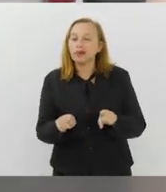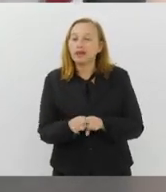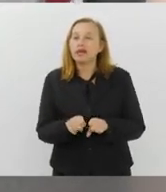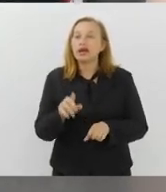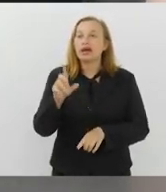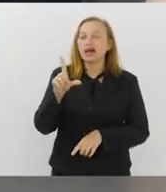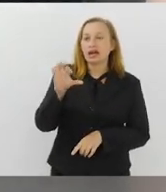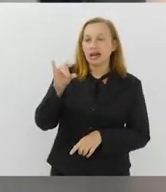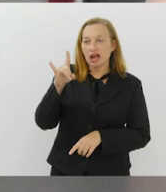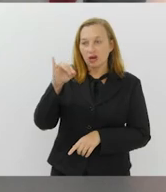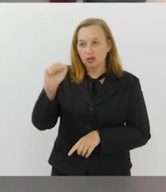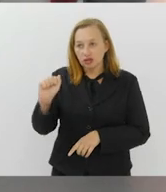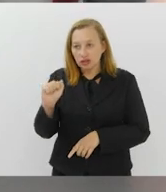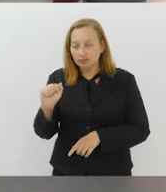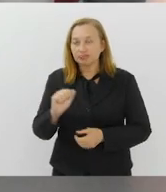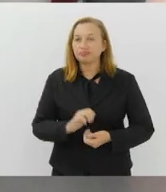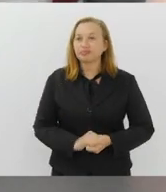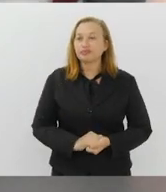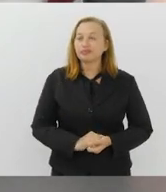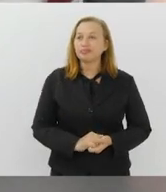Cláudia Nascimento,